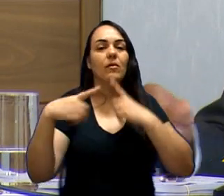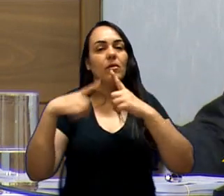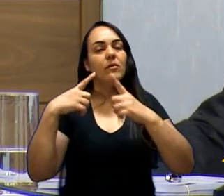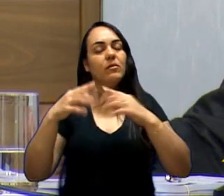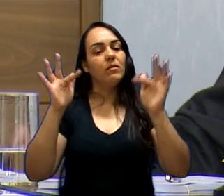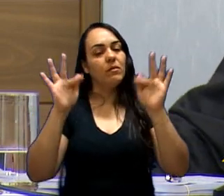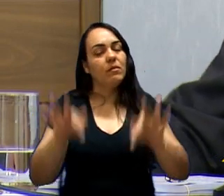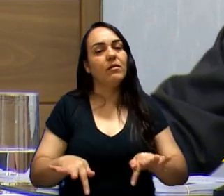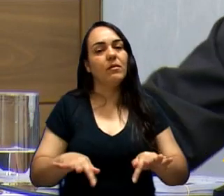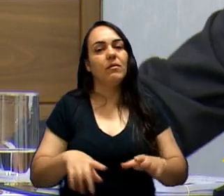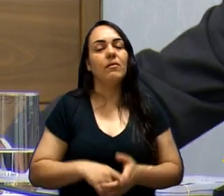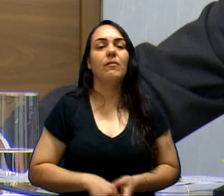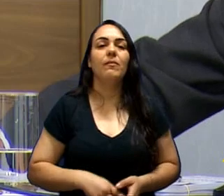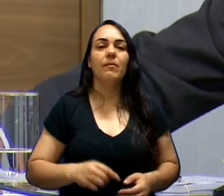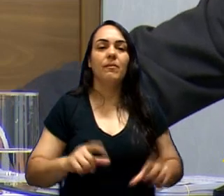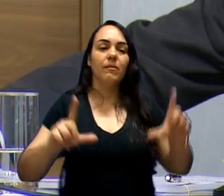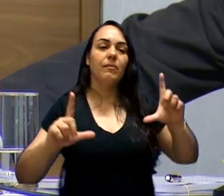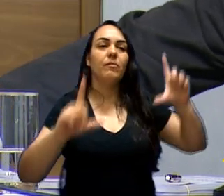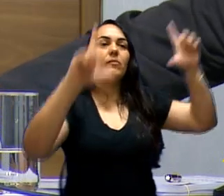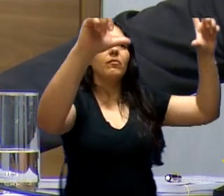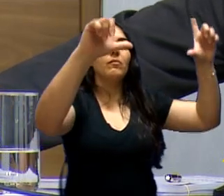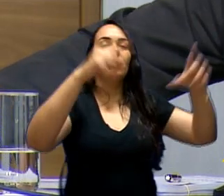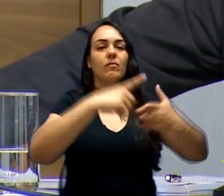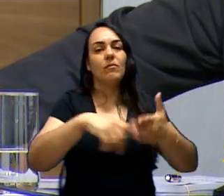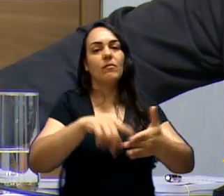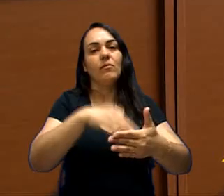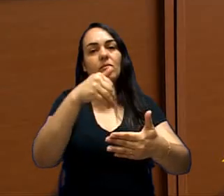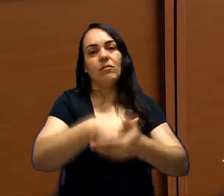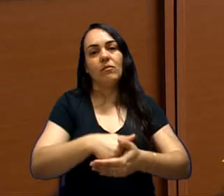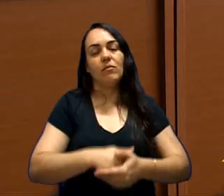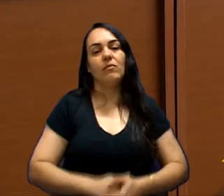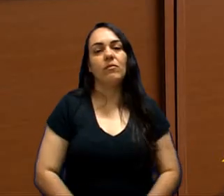a discussão, peço para que se abra o painel.